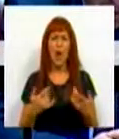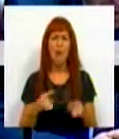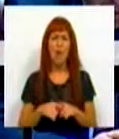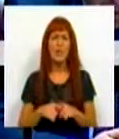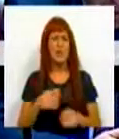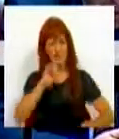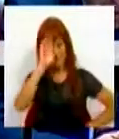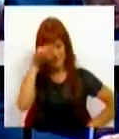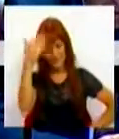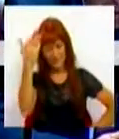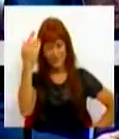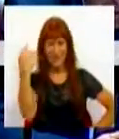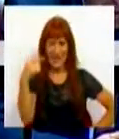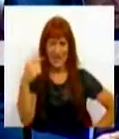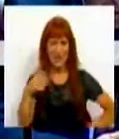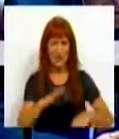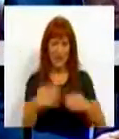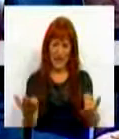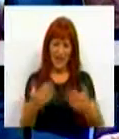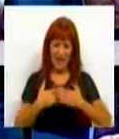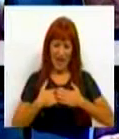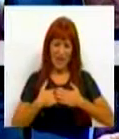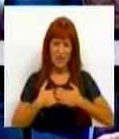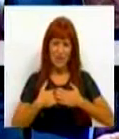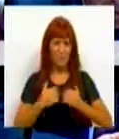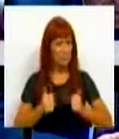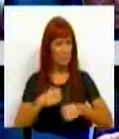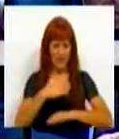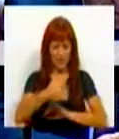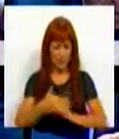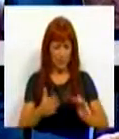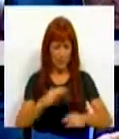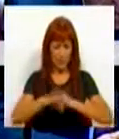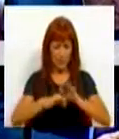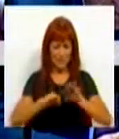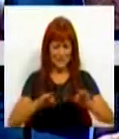agora a gentileza que teve em trazer devidamente embrulhados